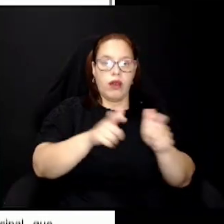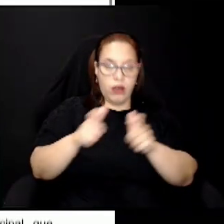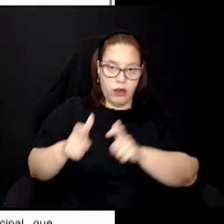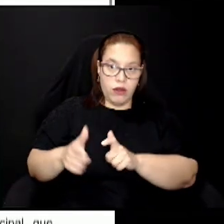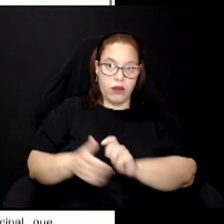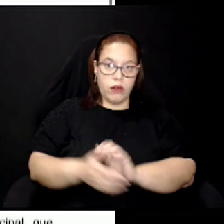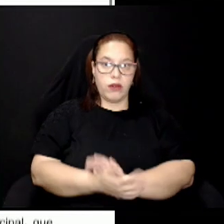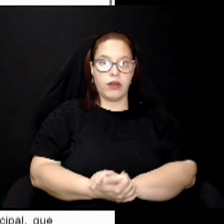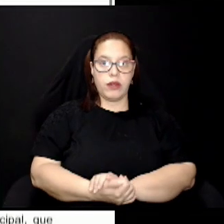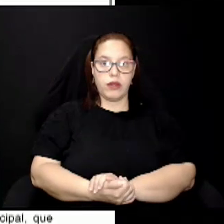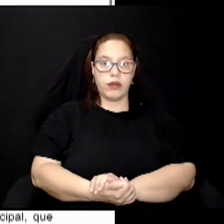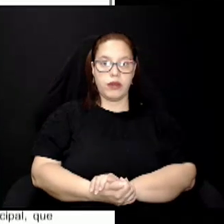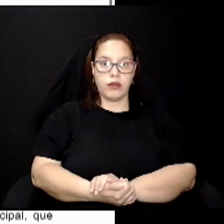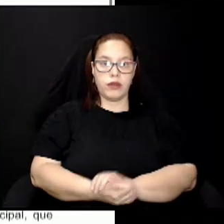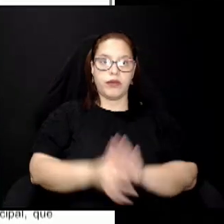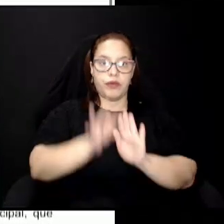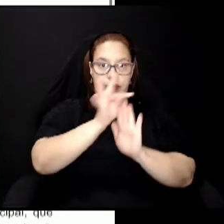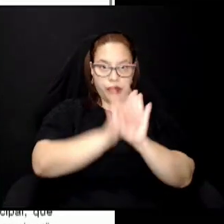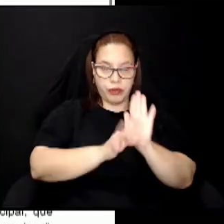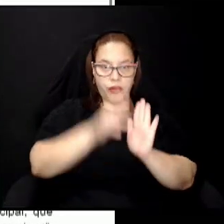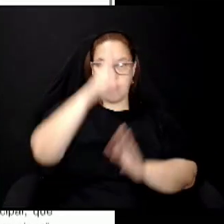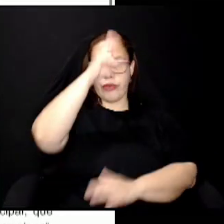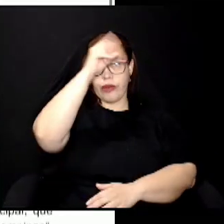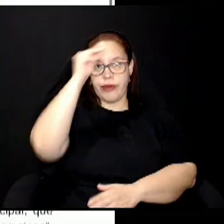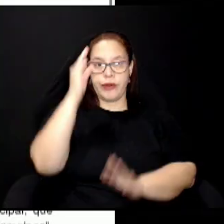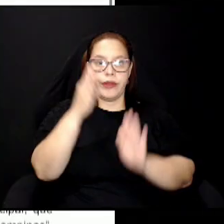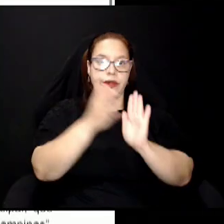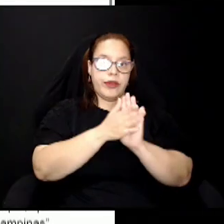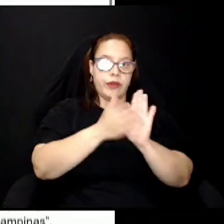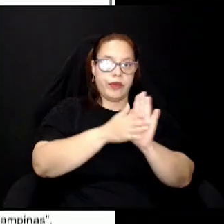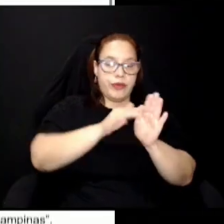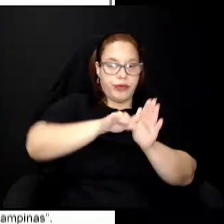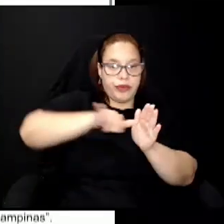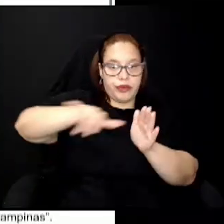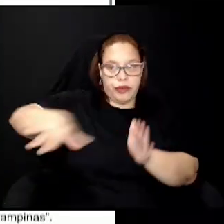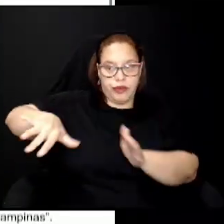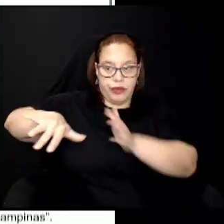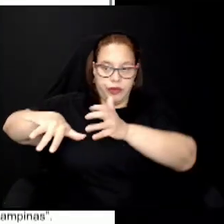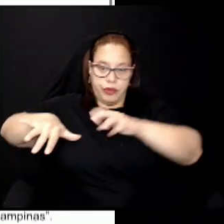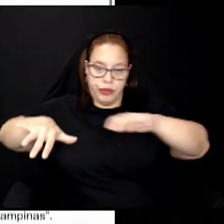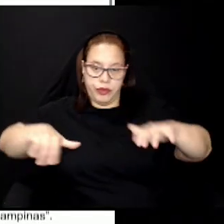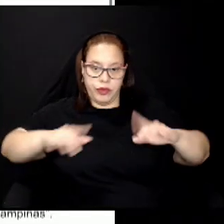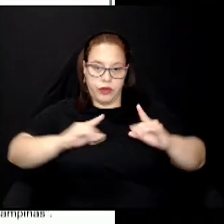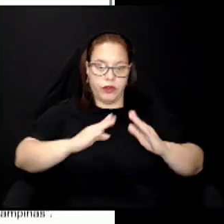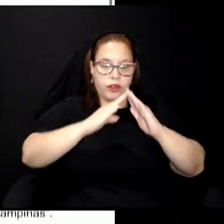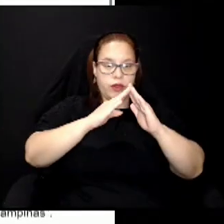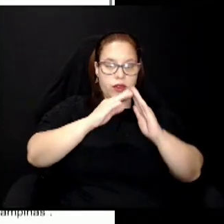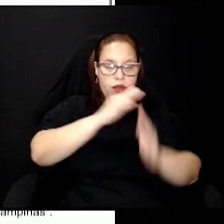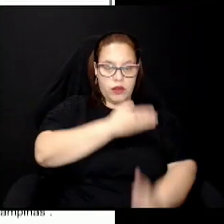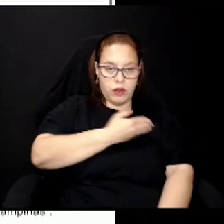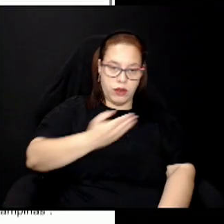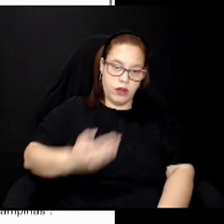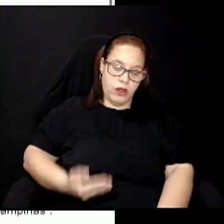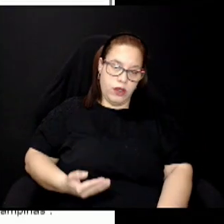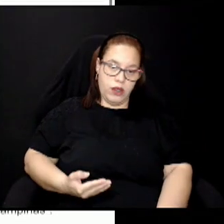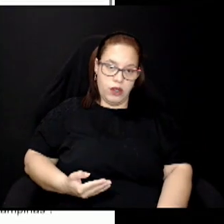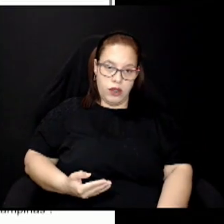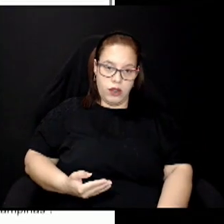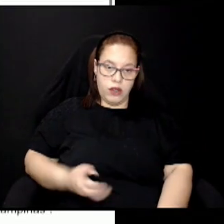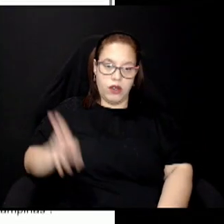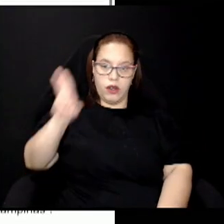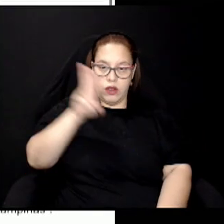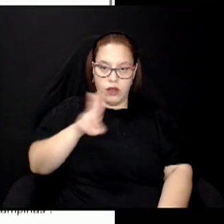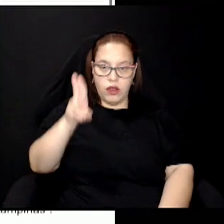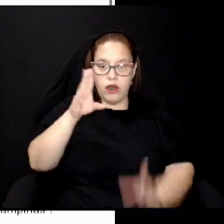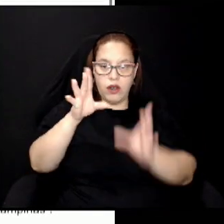Pelo texto, a Prefeitura propõe a desafetação de parte de um imóvel público, deixando a classe de bens de uso